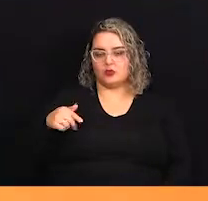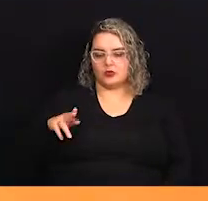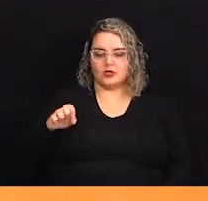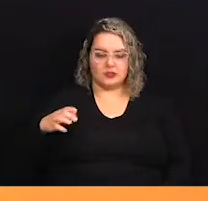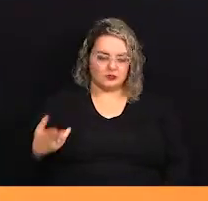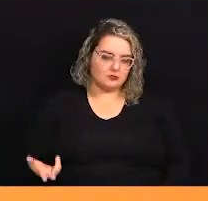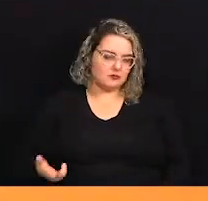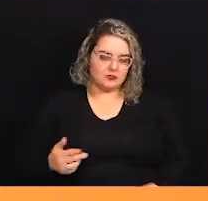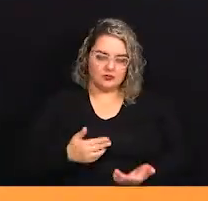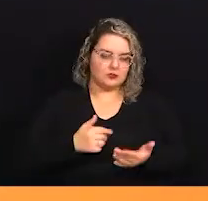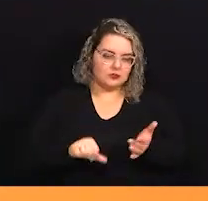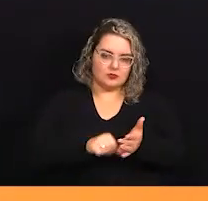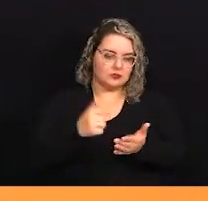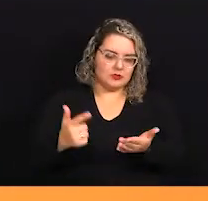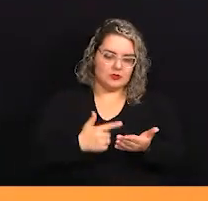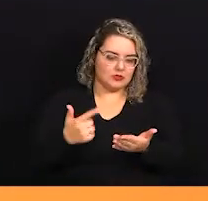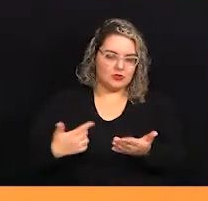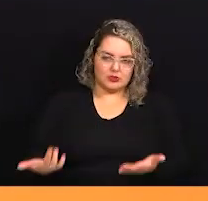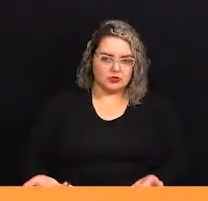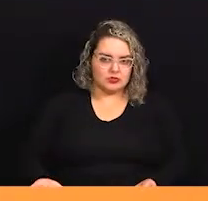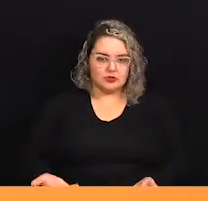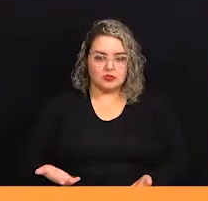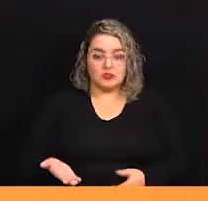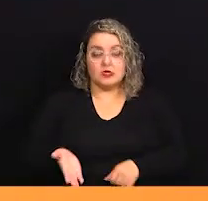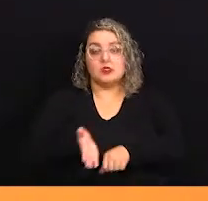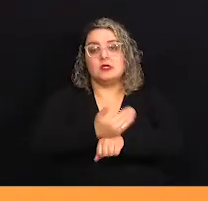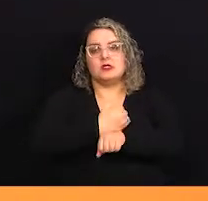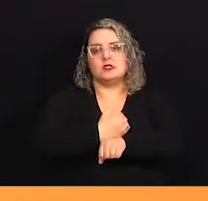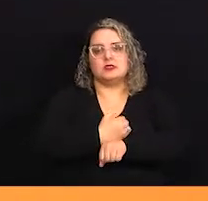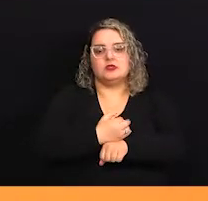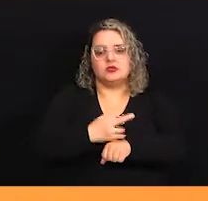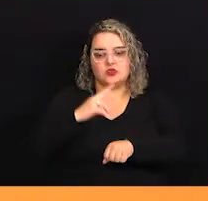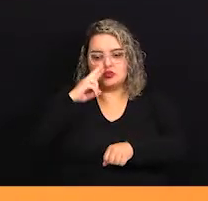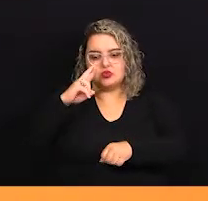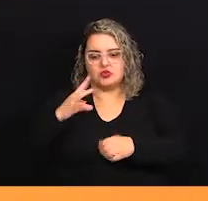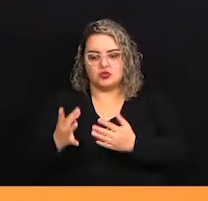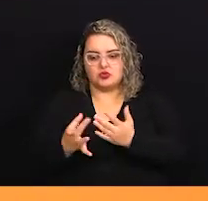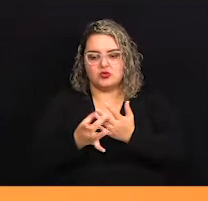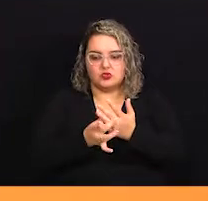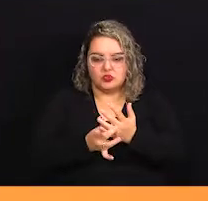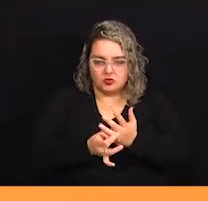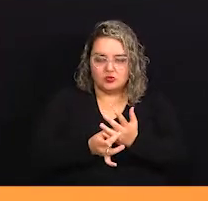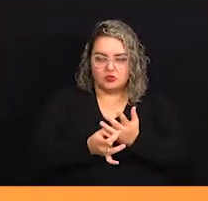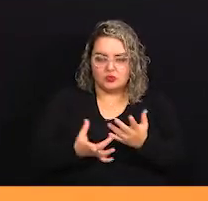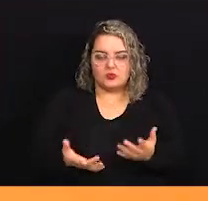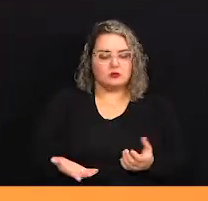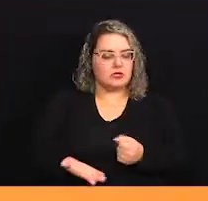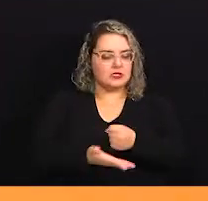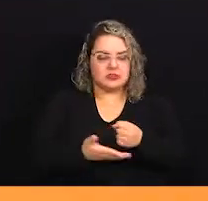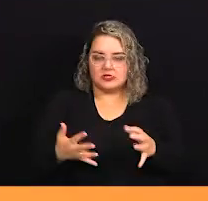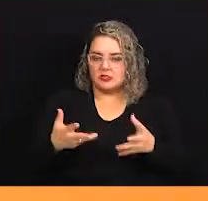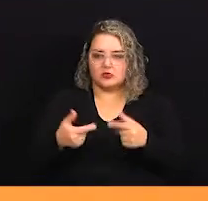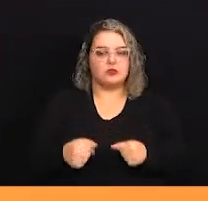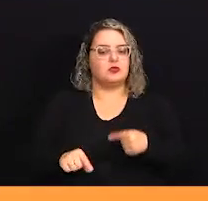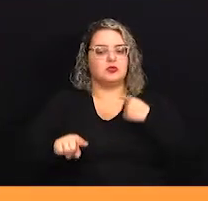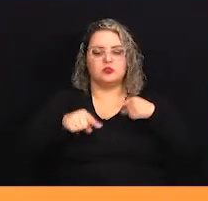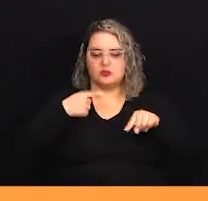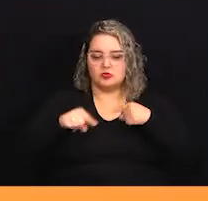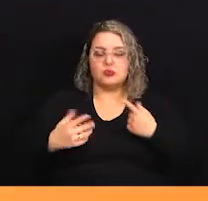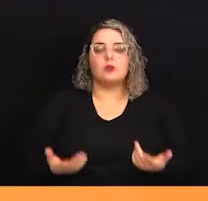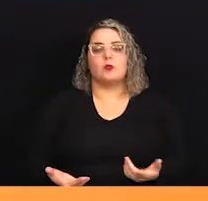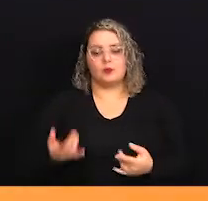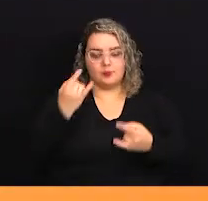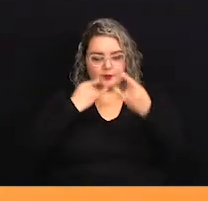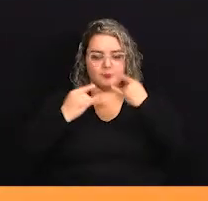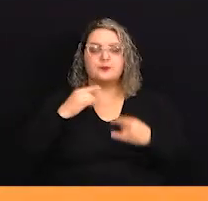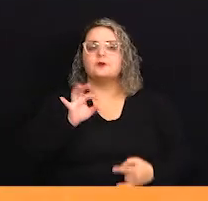você pegar os primeiros livros ali, o Silmarillion, que mostra a história antes do Senhor dos Anéis, a magia dos elfos ela é quase toda baseada em música. Então, foram